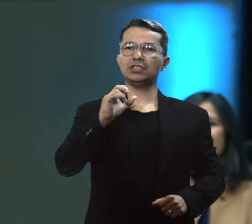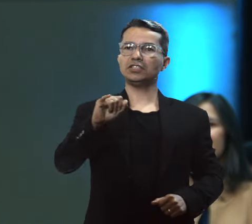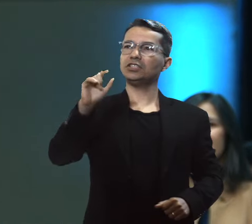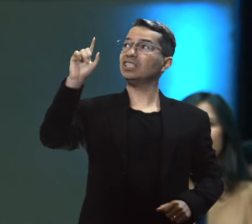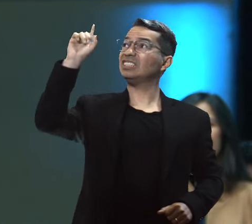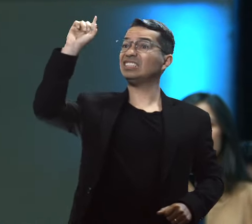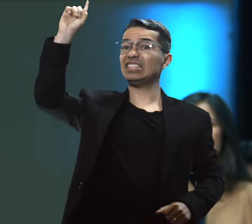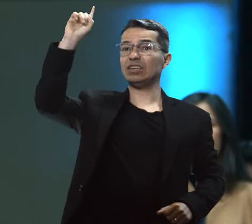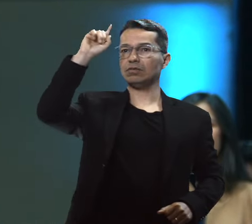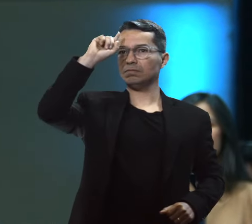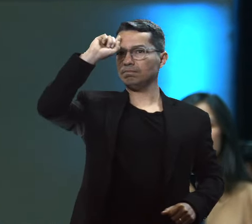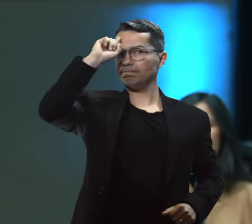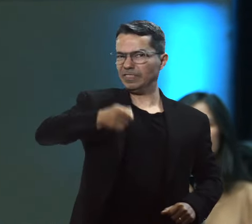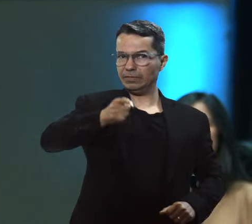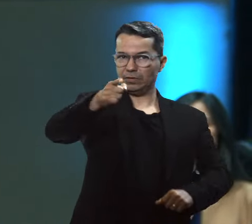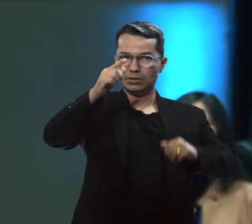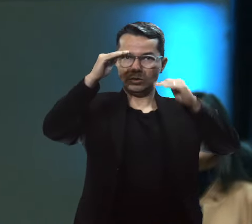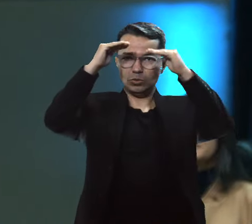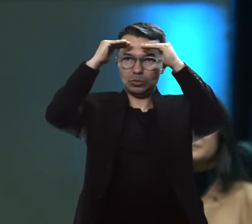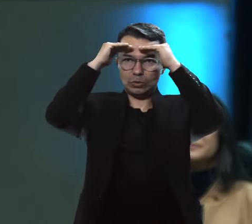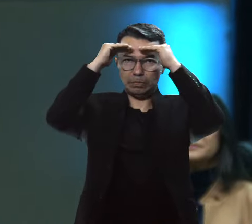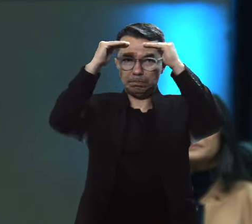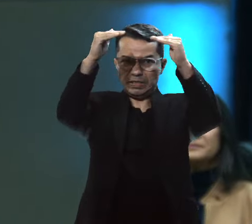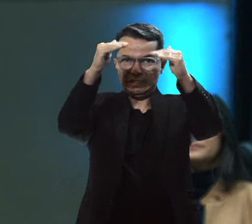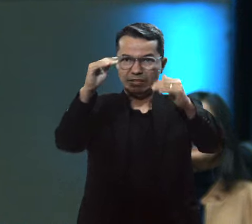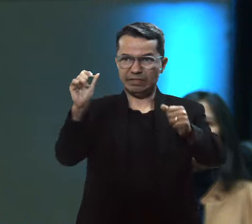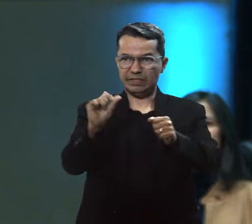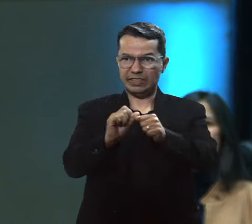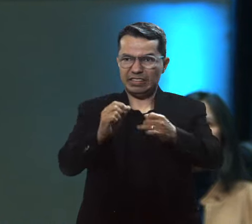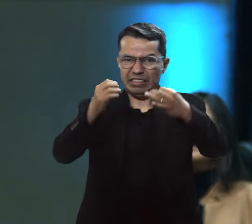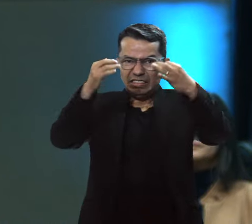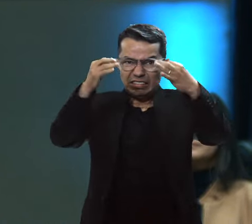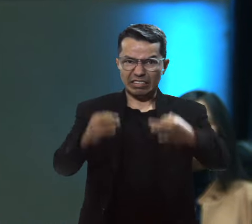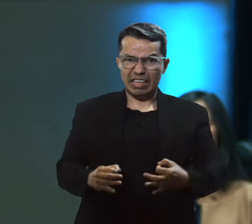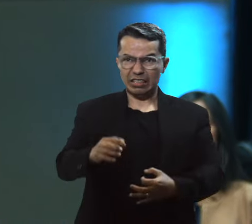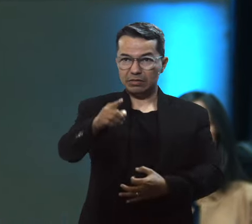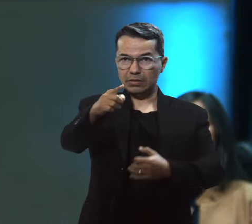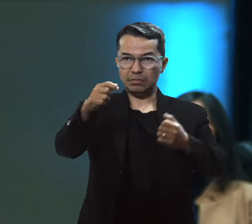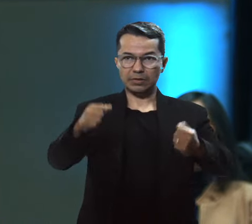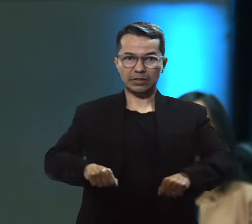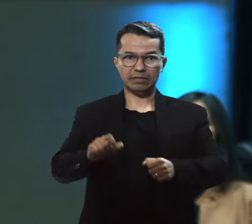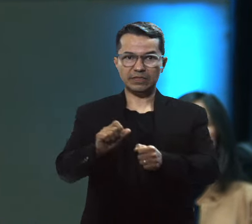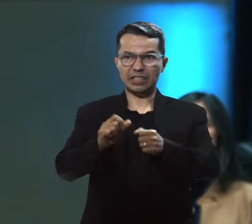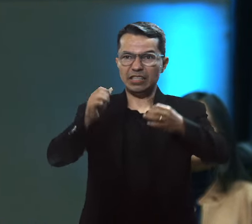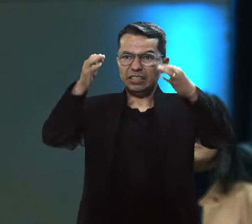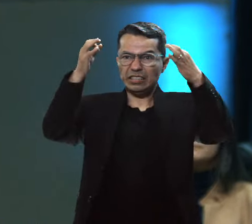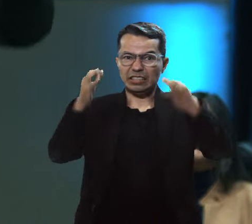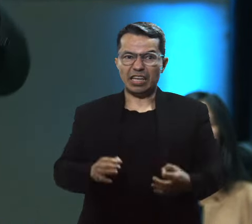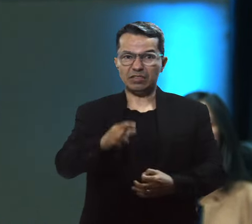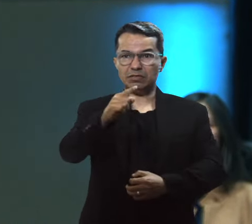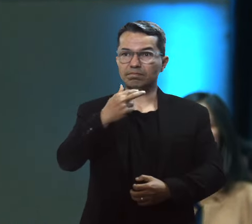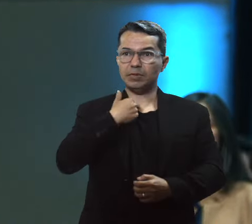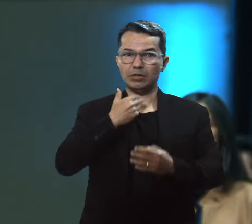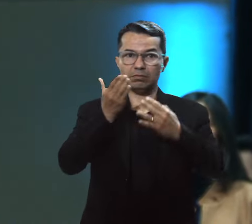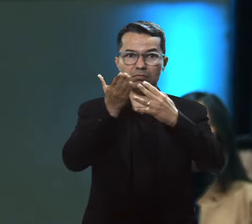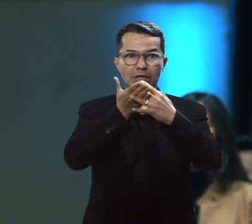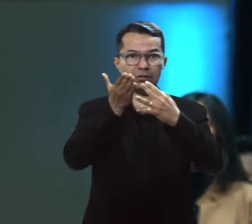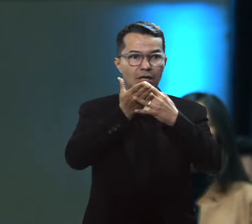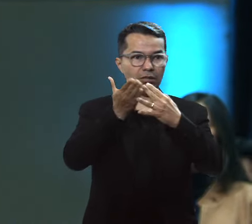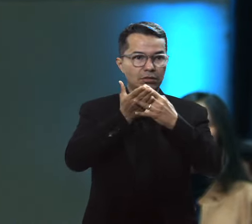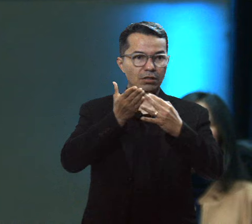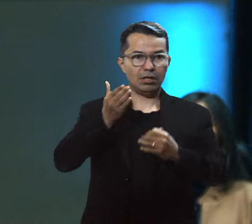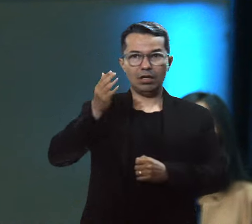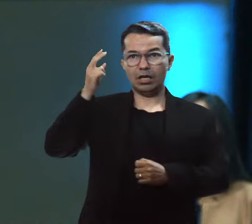mandar obedecer, fazer alguma coisa direito, faça. Não faça pela metade. E aí contou essa história